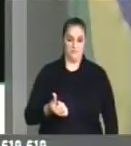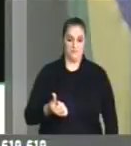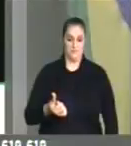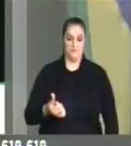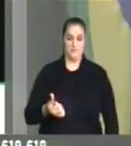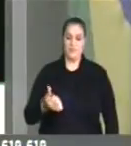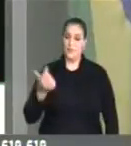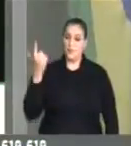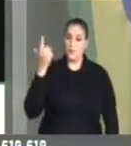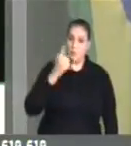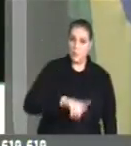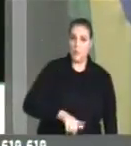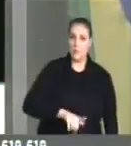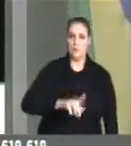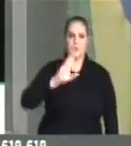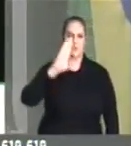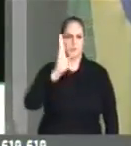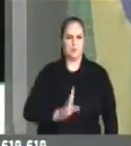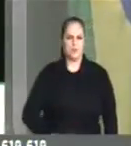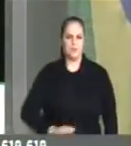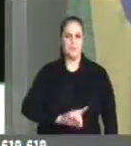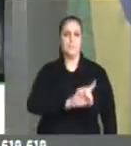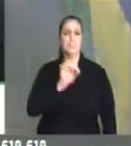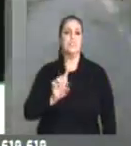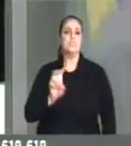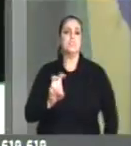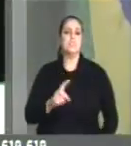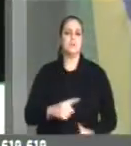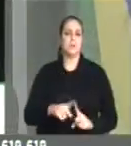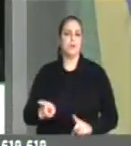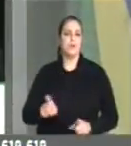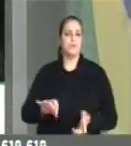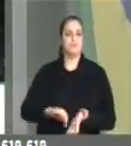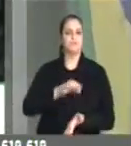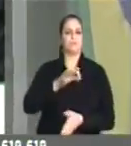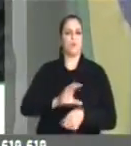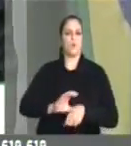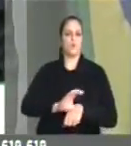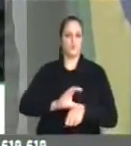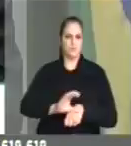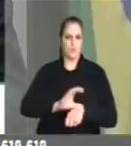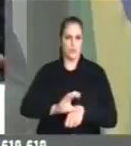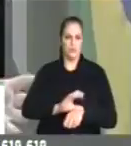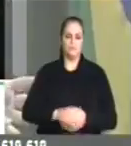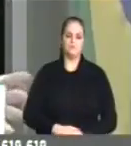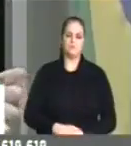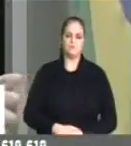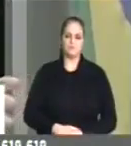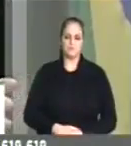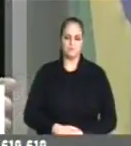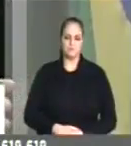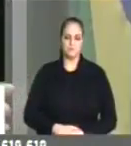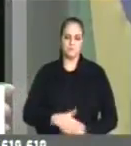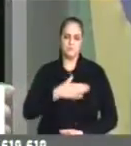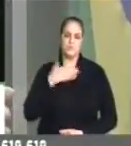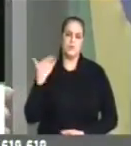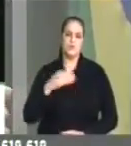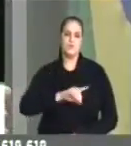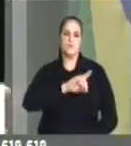conquistou o Brasil no dia 5 com a promulgação da Constituinte e desapareceu no dia 12.